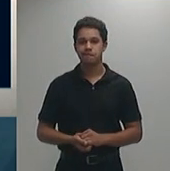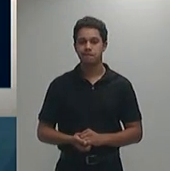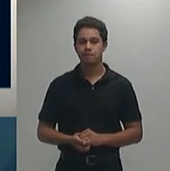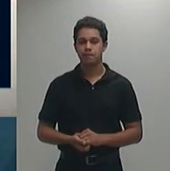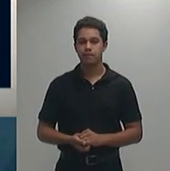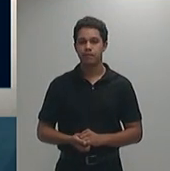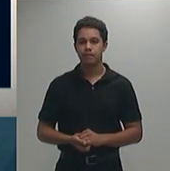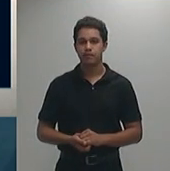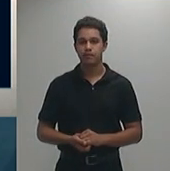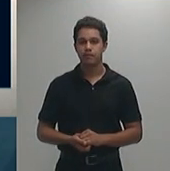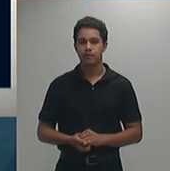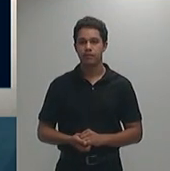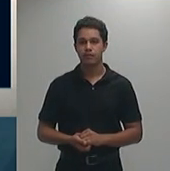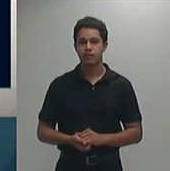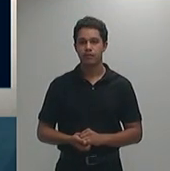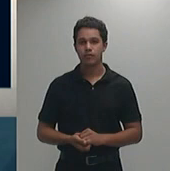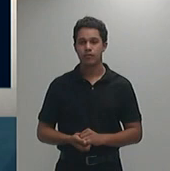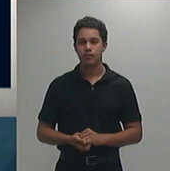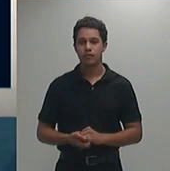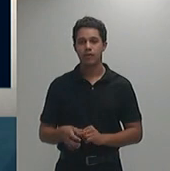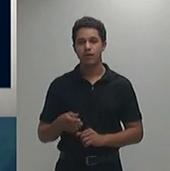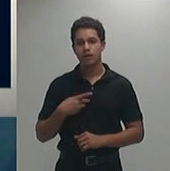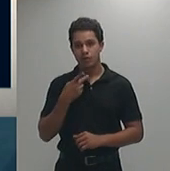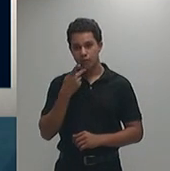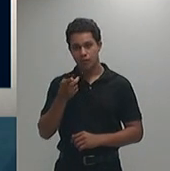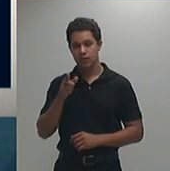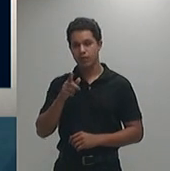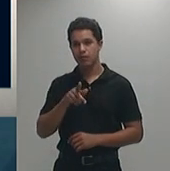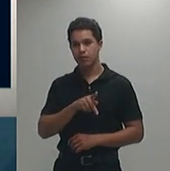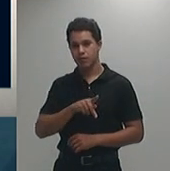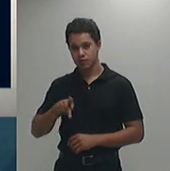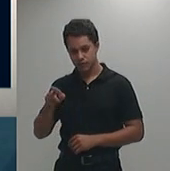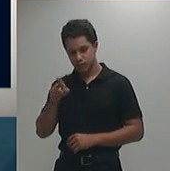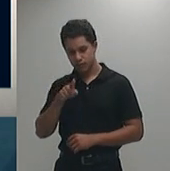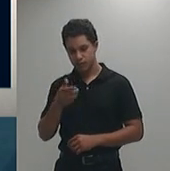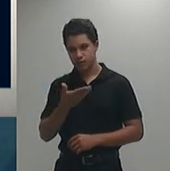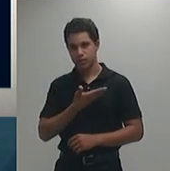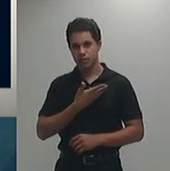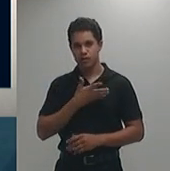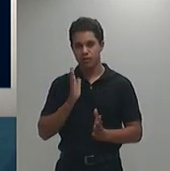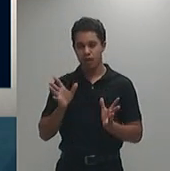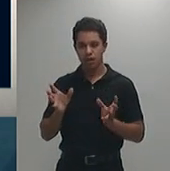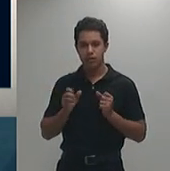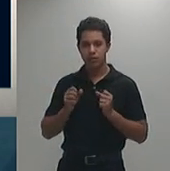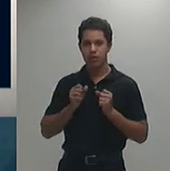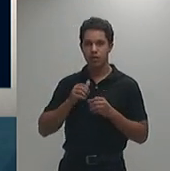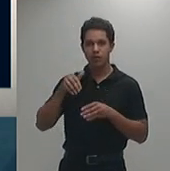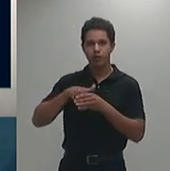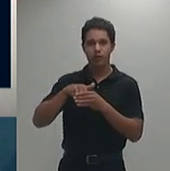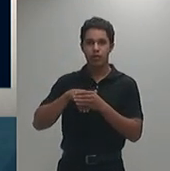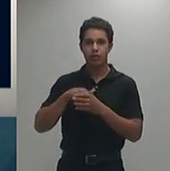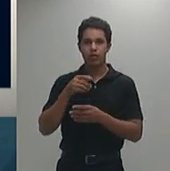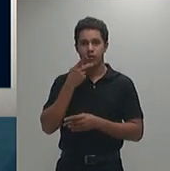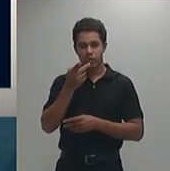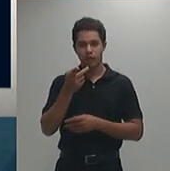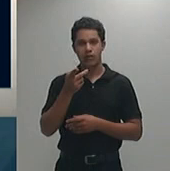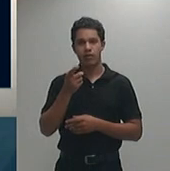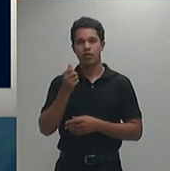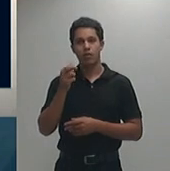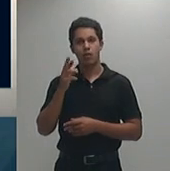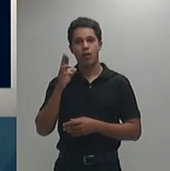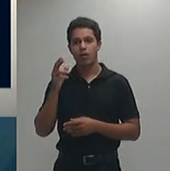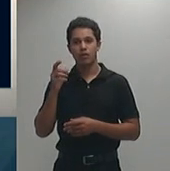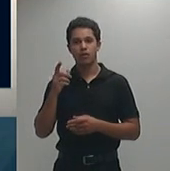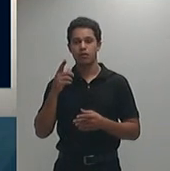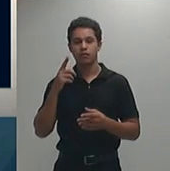e eu digo aqui pra alimento presente não sei se os colegas eu já receberam voto eu digo que eu acordo impugnada não possui grande experiência